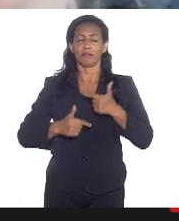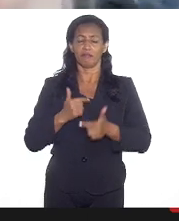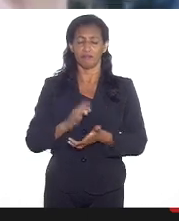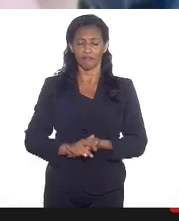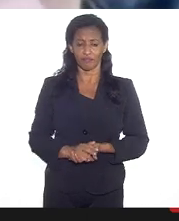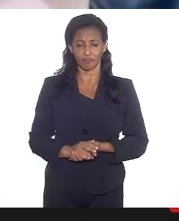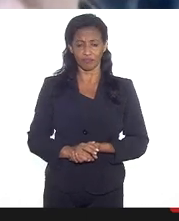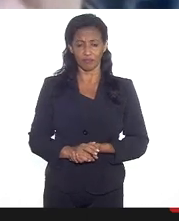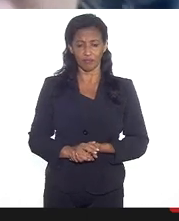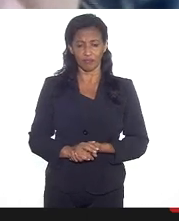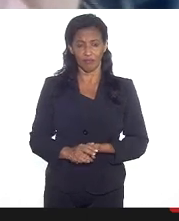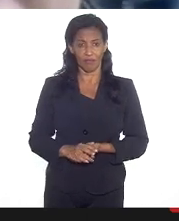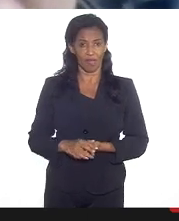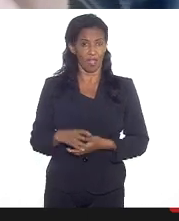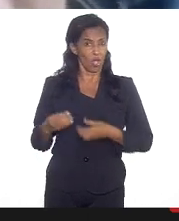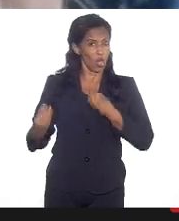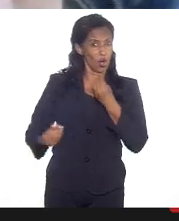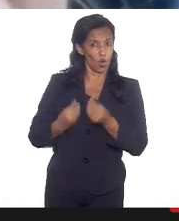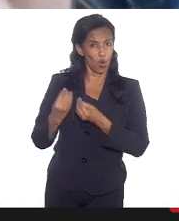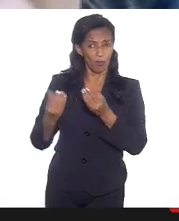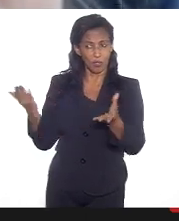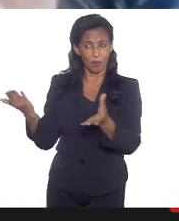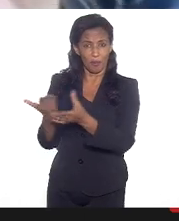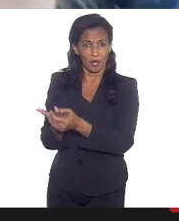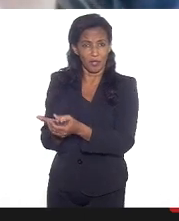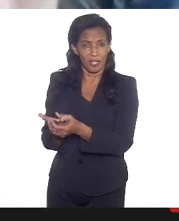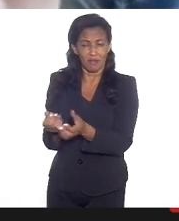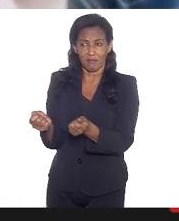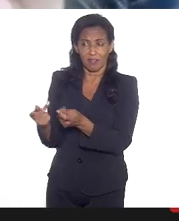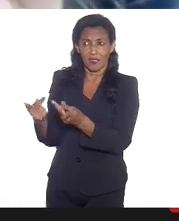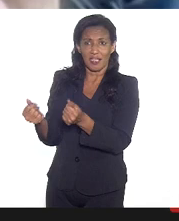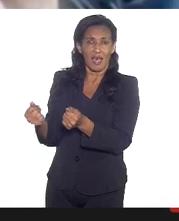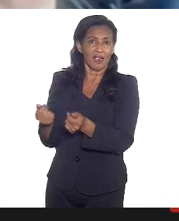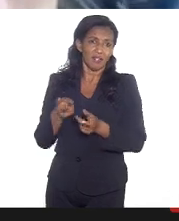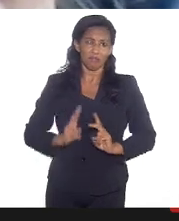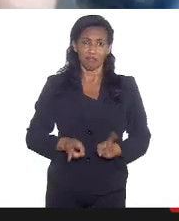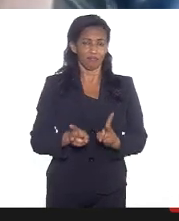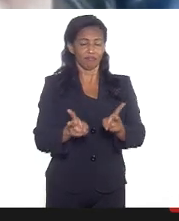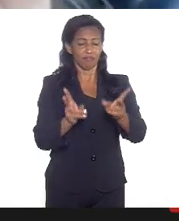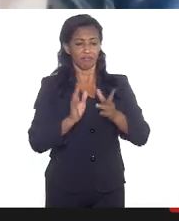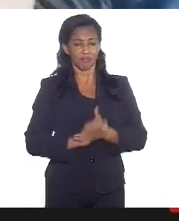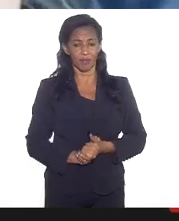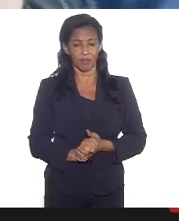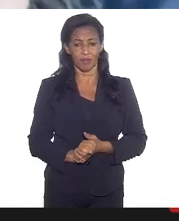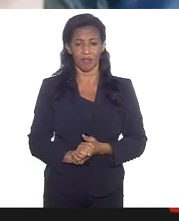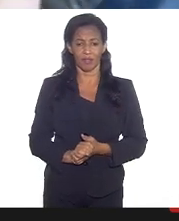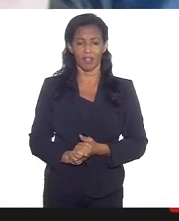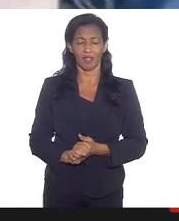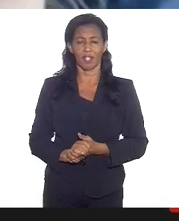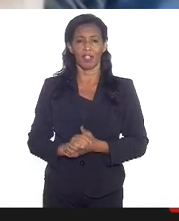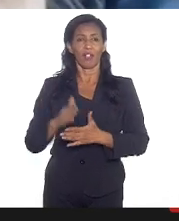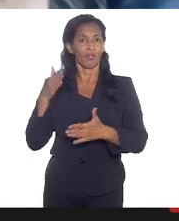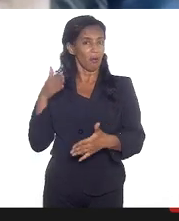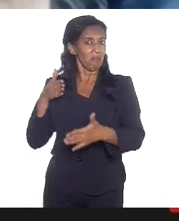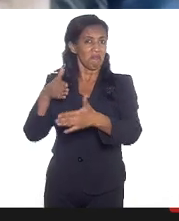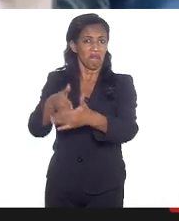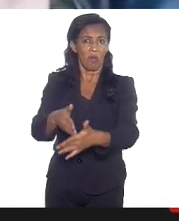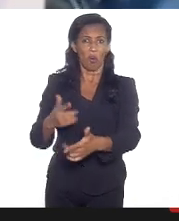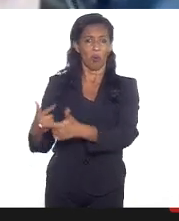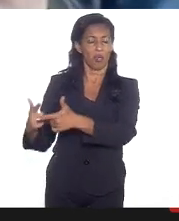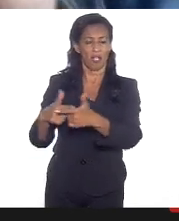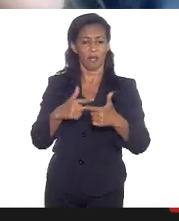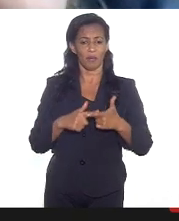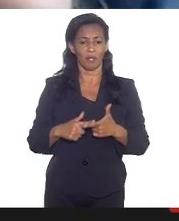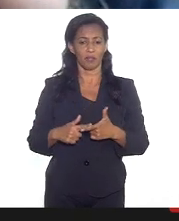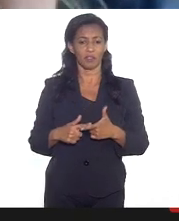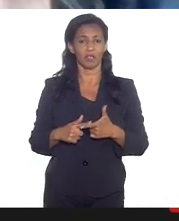Agora, começar um processo não quer dizer nada, está escrito e vamos em frente, com a disposição de enfrentar o que encontrar. E o que